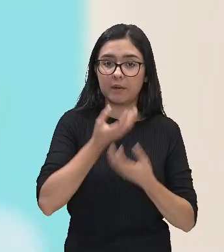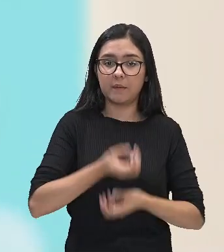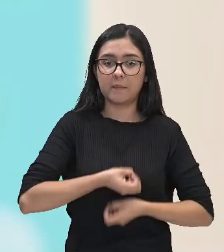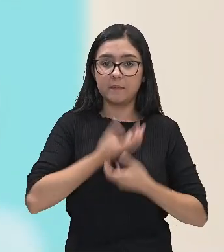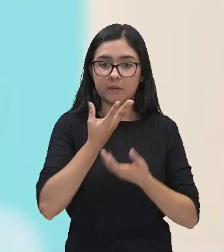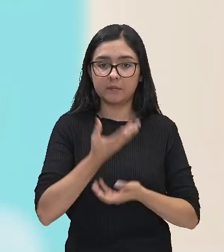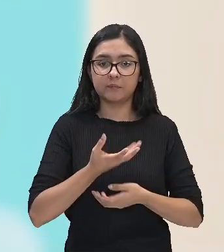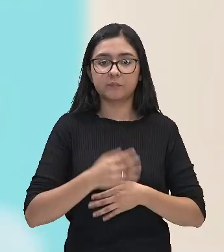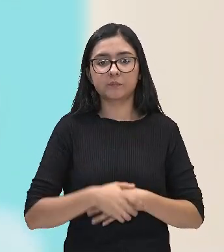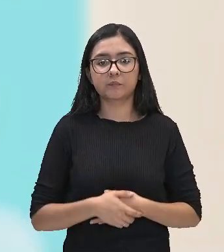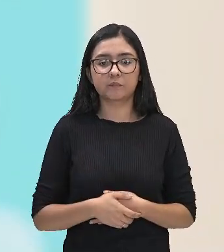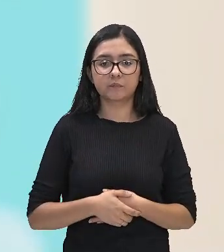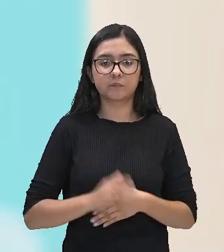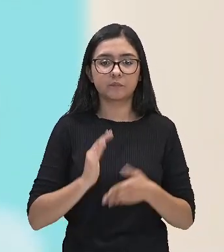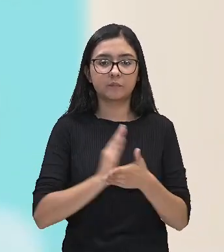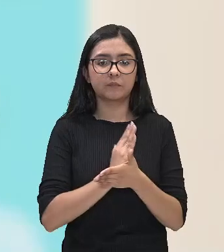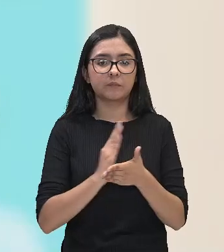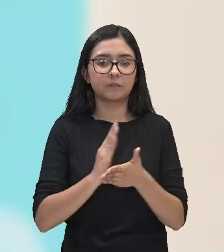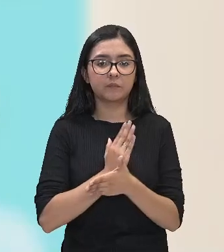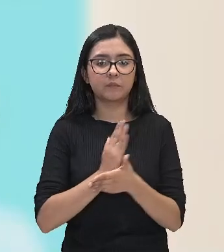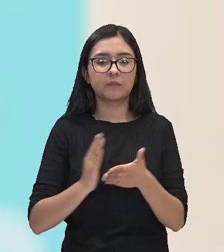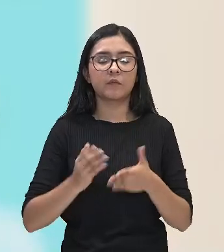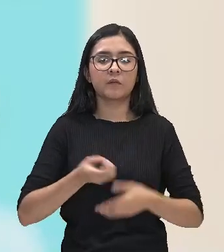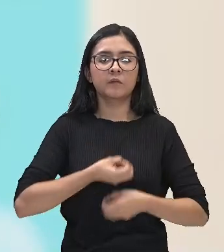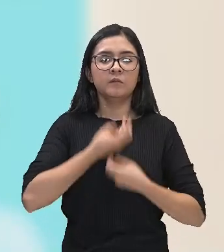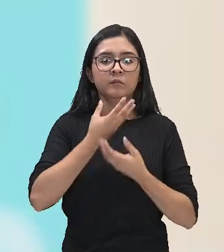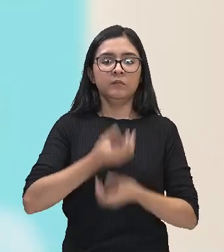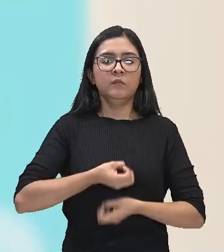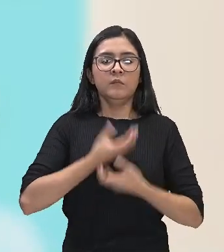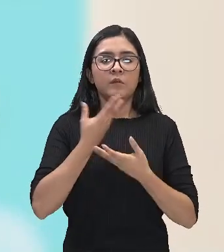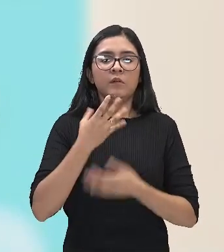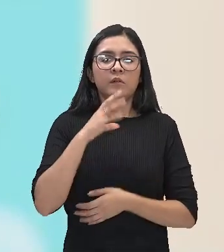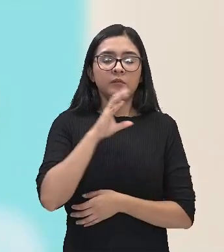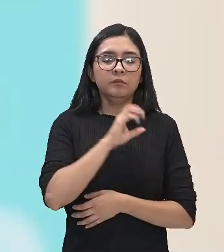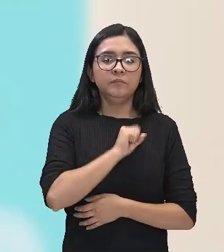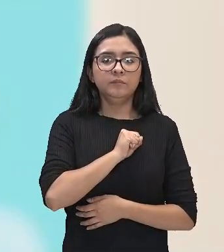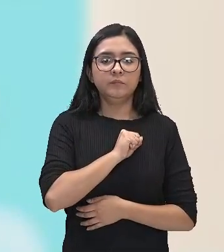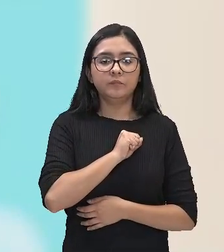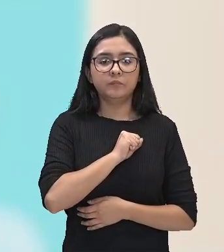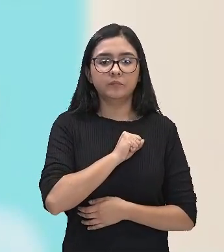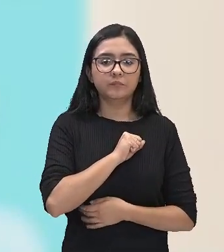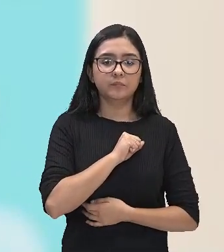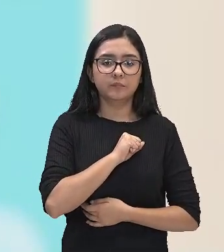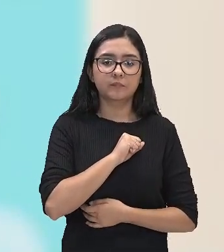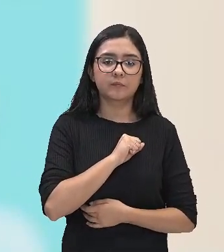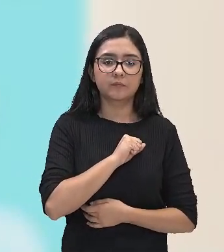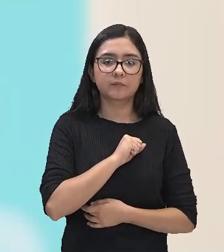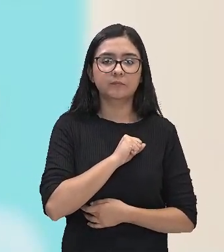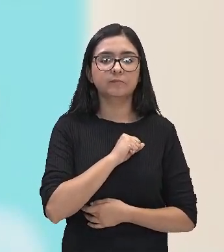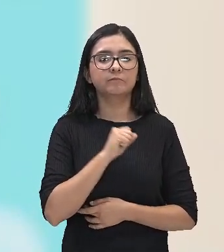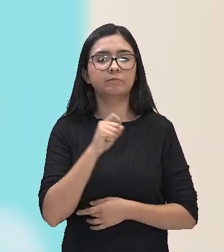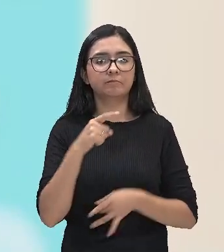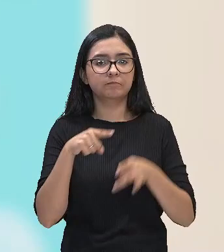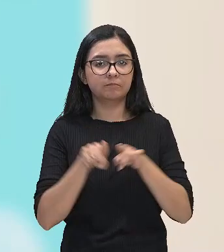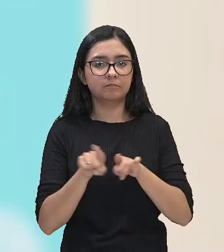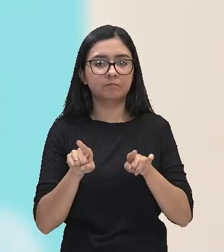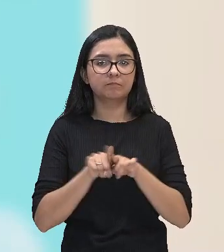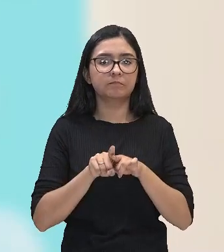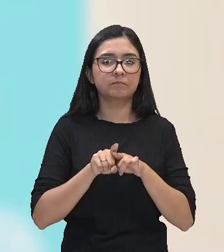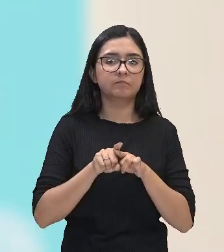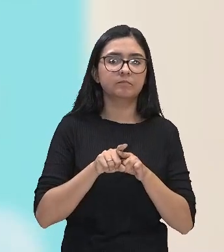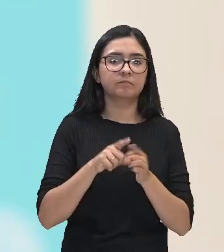dizendo, geralmente nos poemas de amor, né, sempre está a poesia